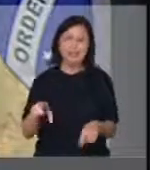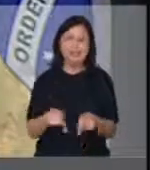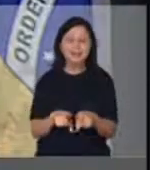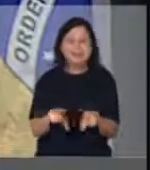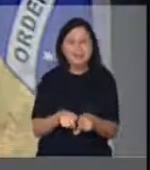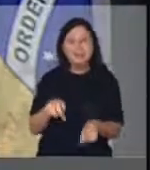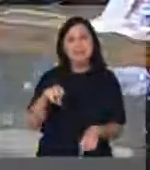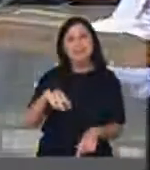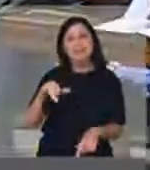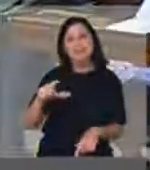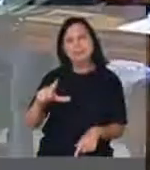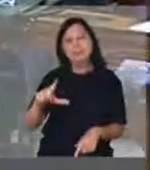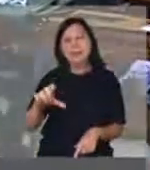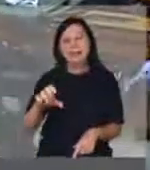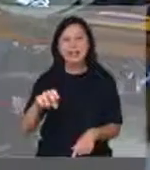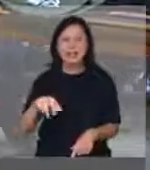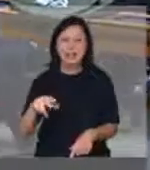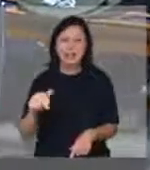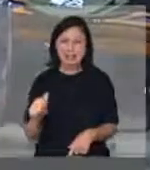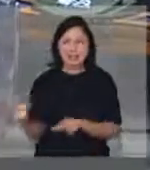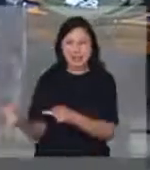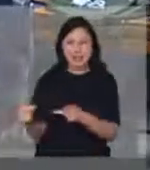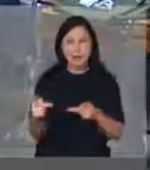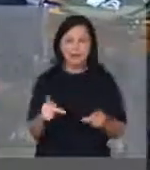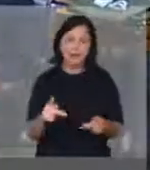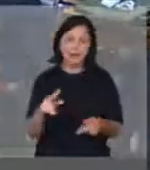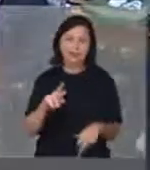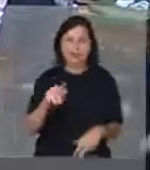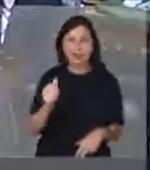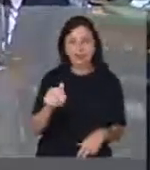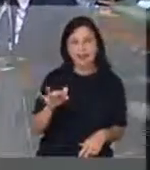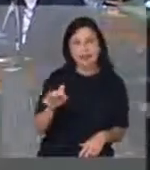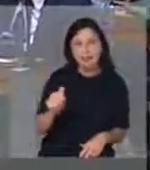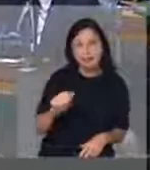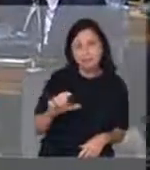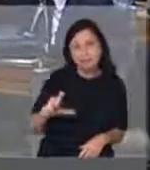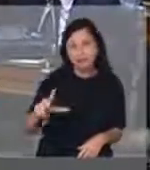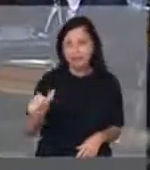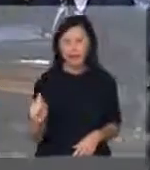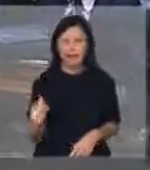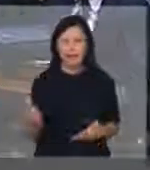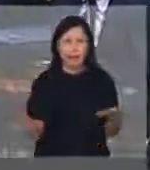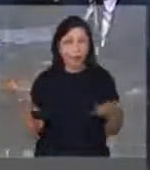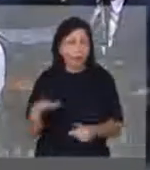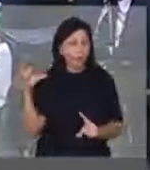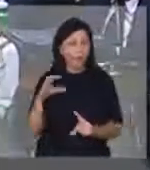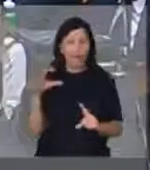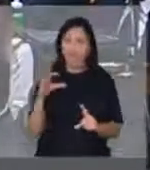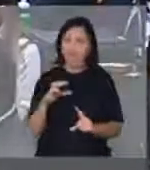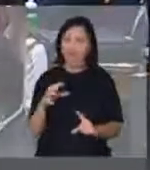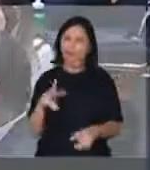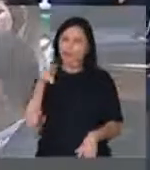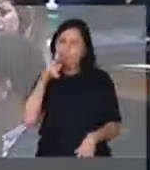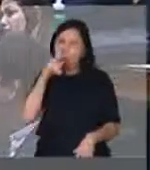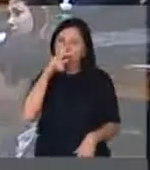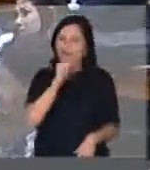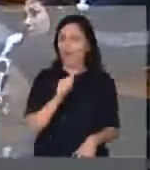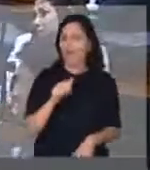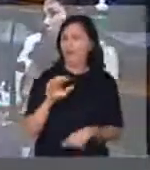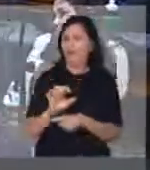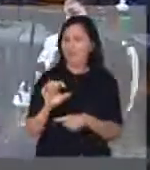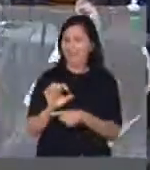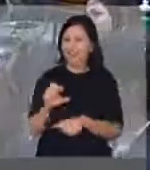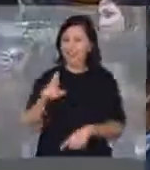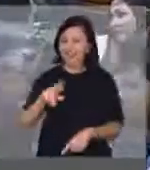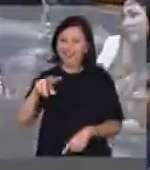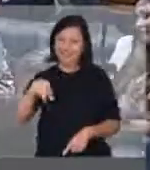minha convidada a querida amiga rafaela albuquerque rio a nota dominante esse estágio ainda e eu acho que é uma coisa acontecendo a deputada marina tem muito